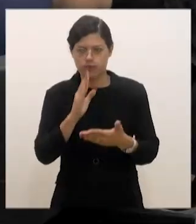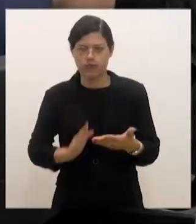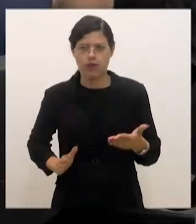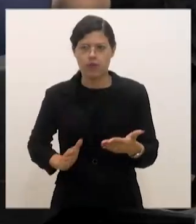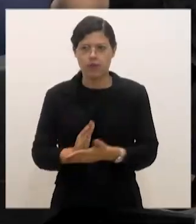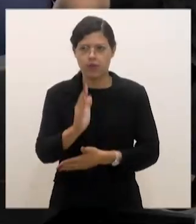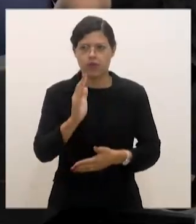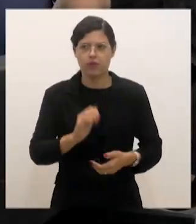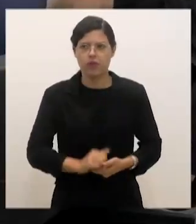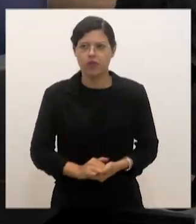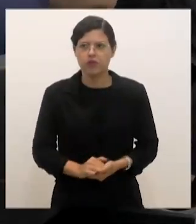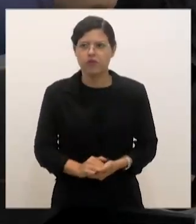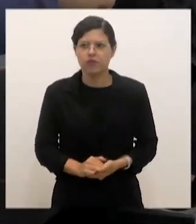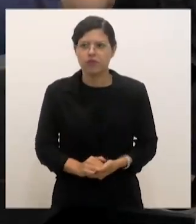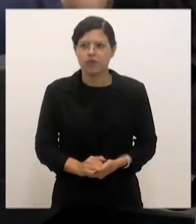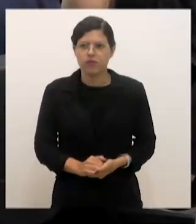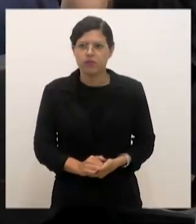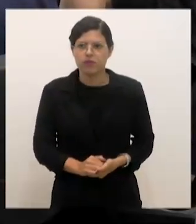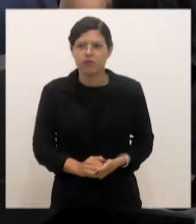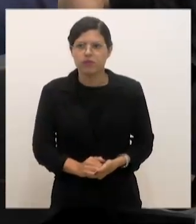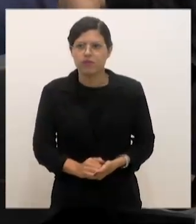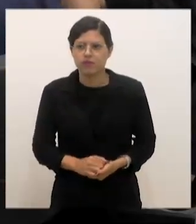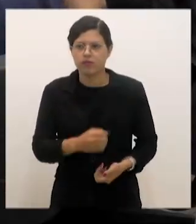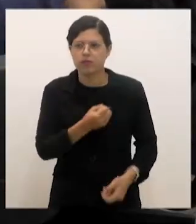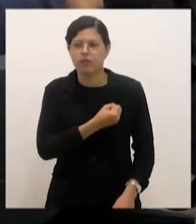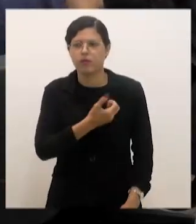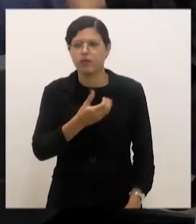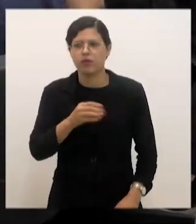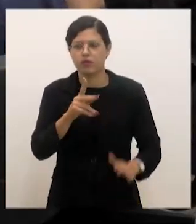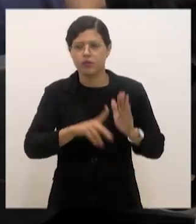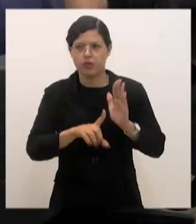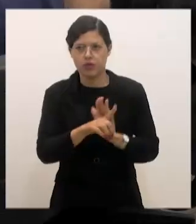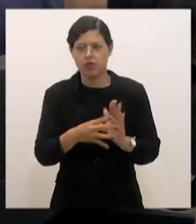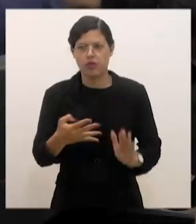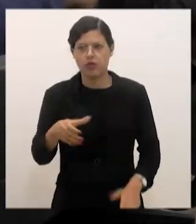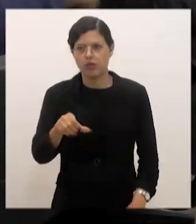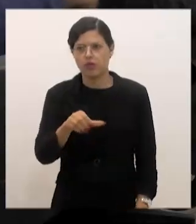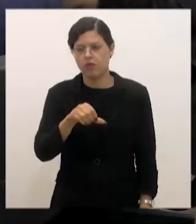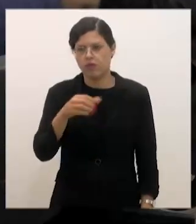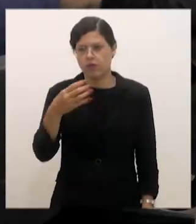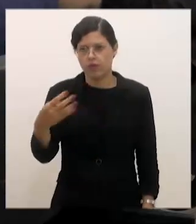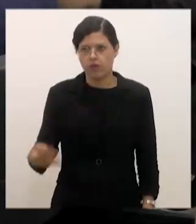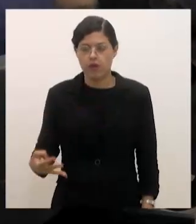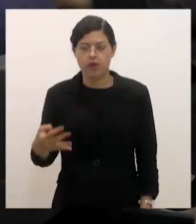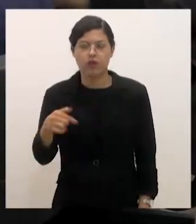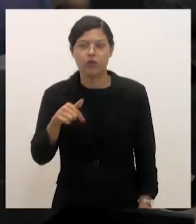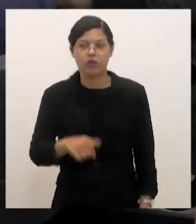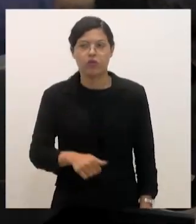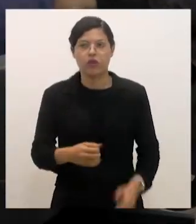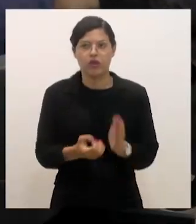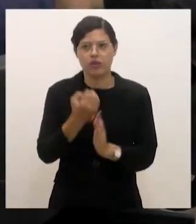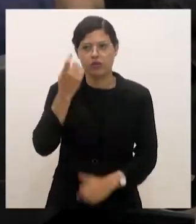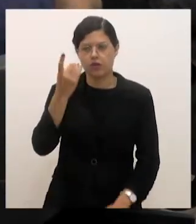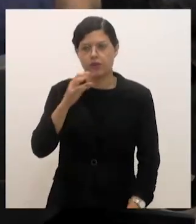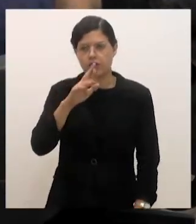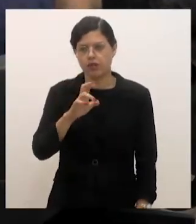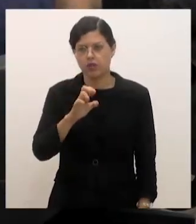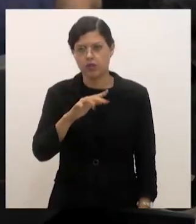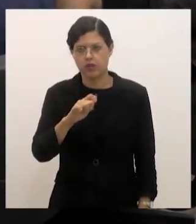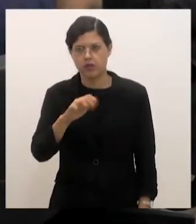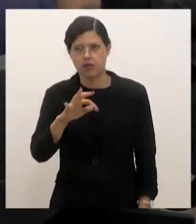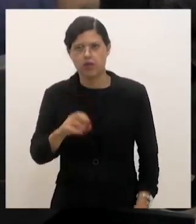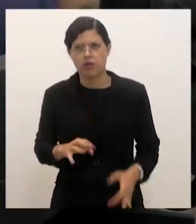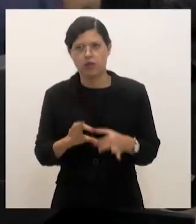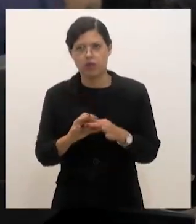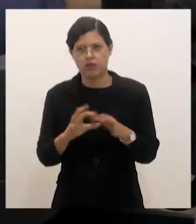como estão. Aprovado. 10 da pauta, projeto de lei 4994, de 25, de autoria do deputado Renato Miranda, que autoriza a